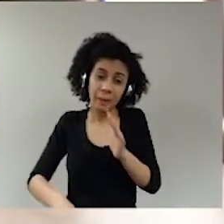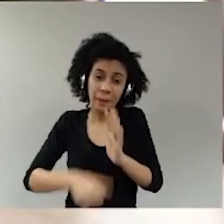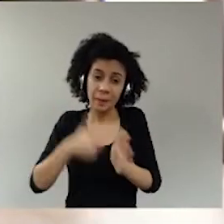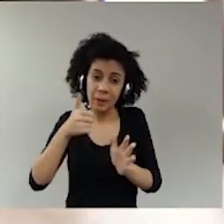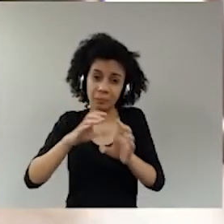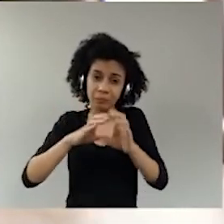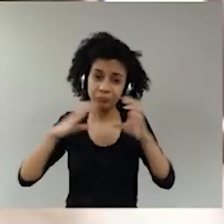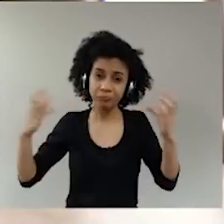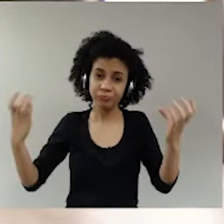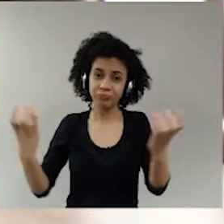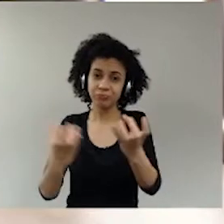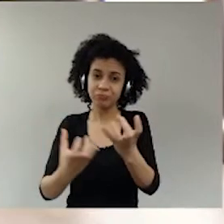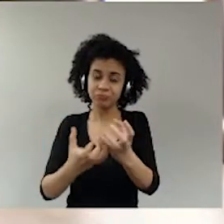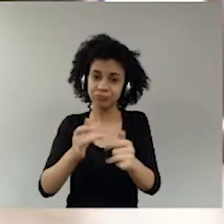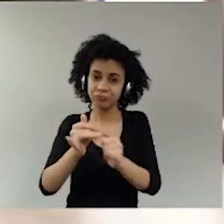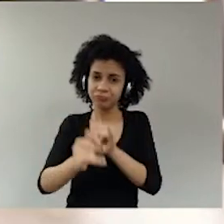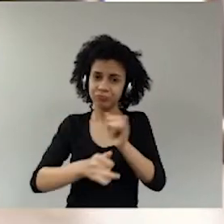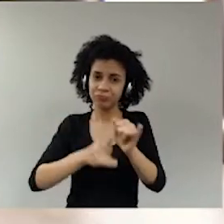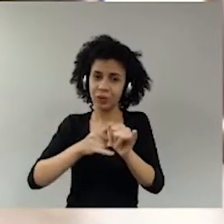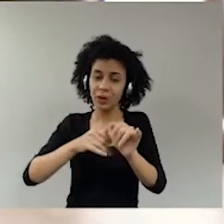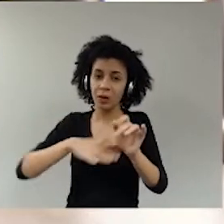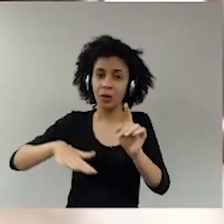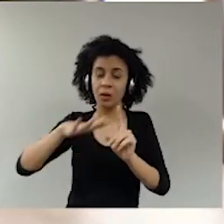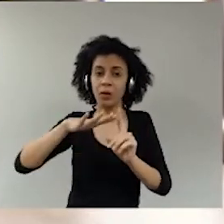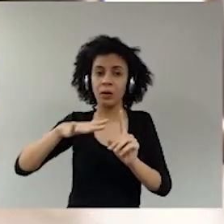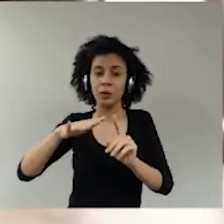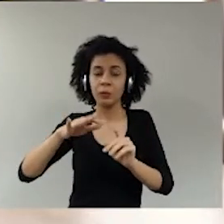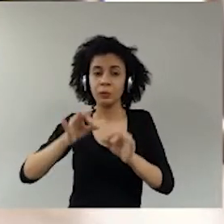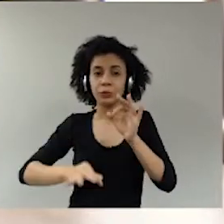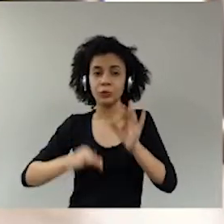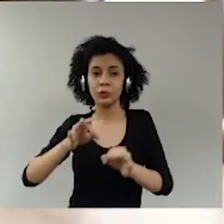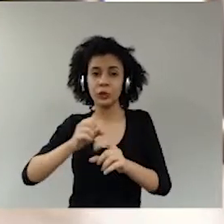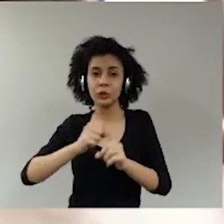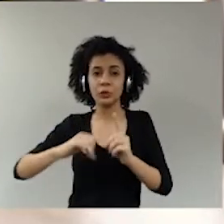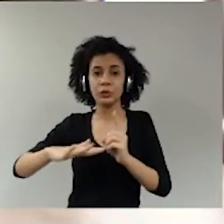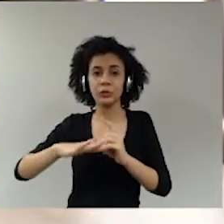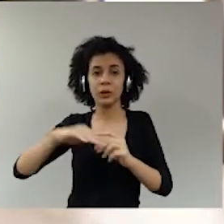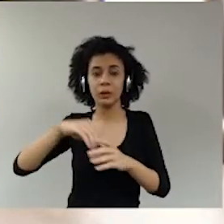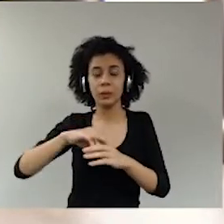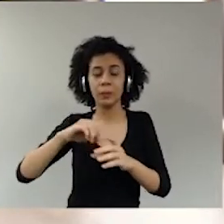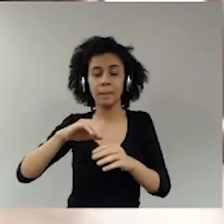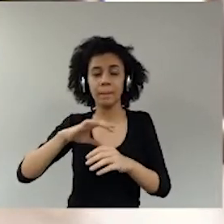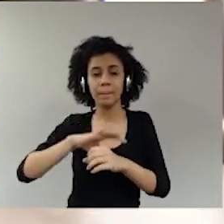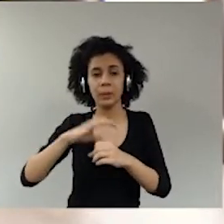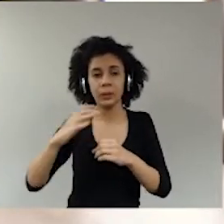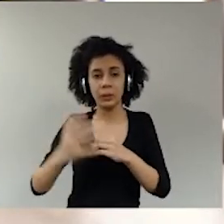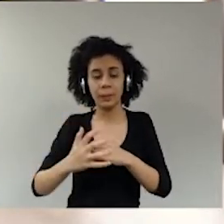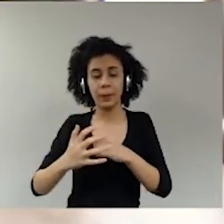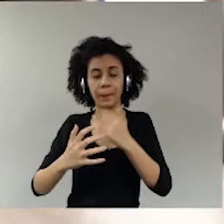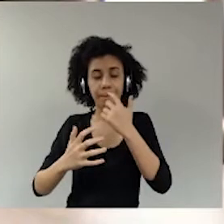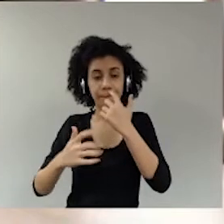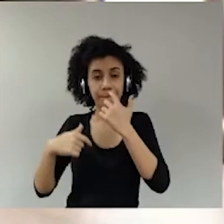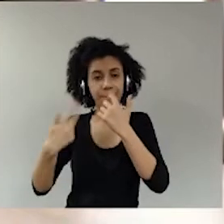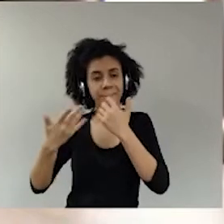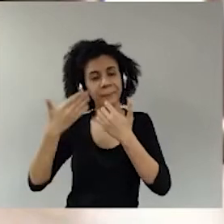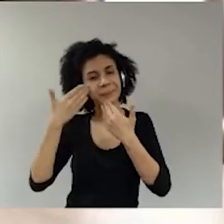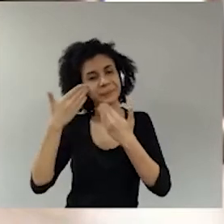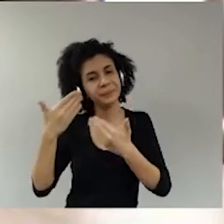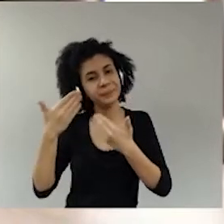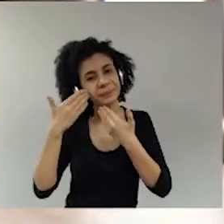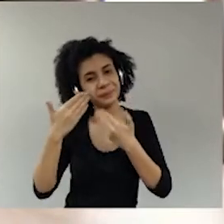congresso digital, repercussões jurídicas e sociais da pandemia. Quero aqui